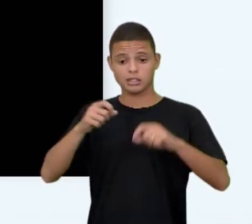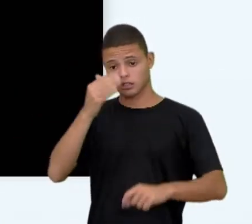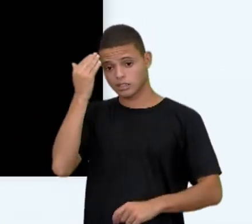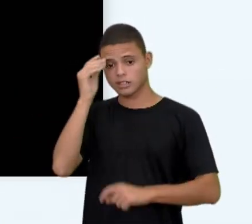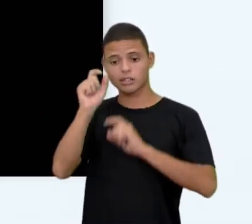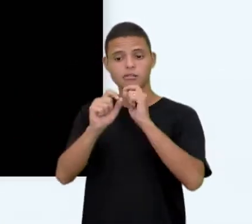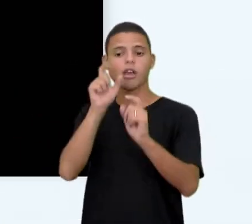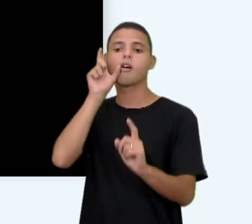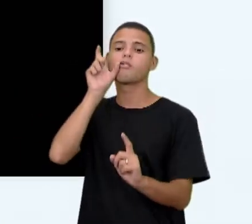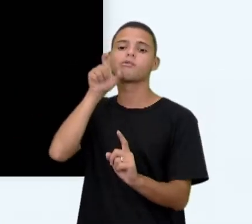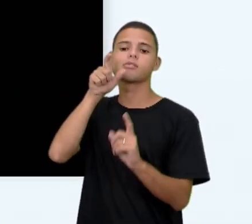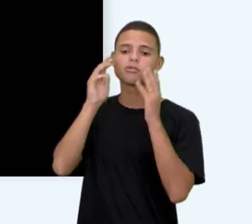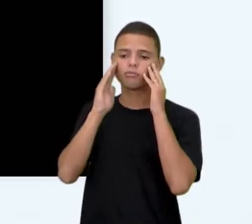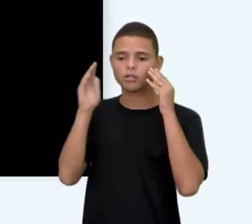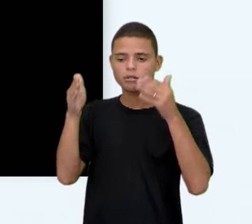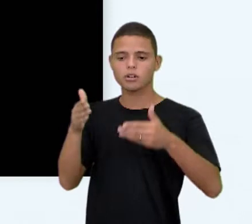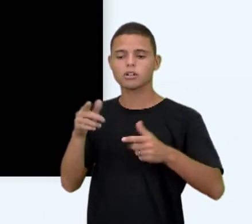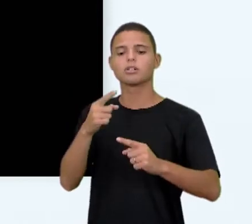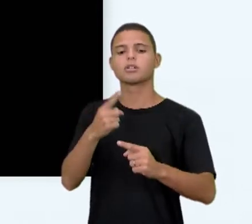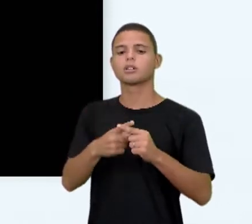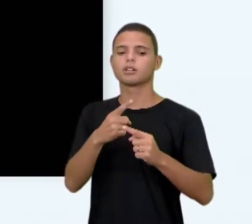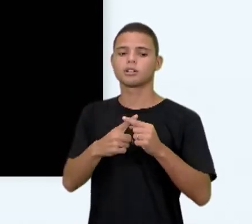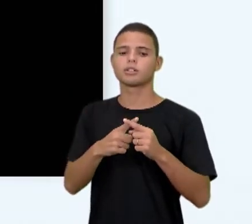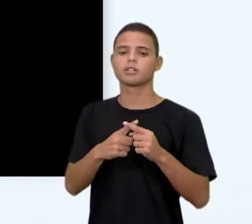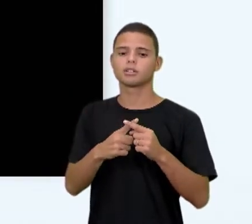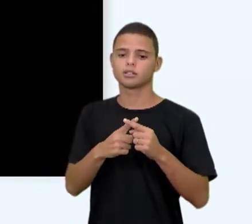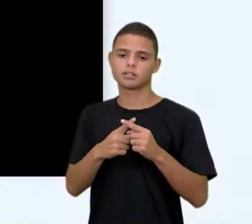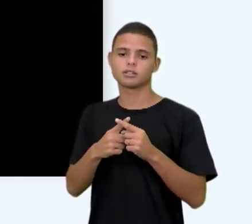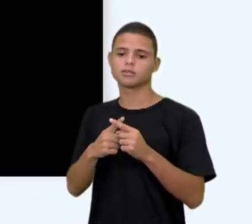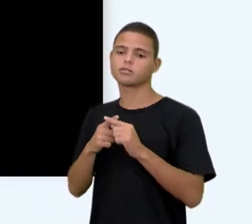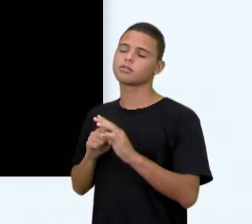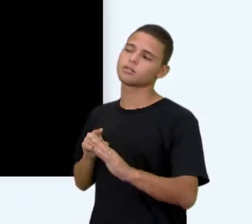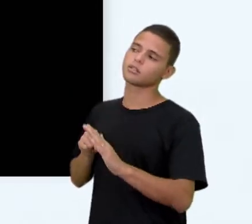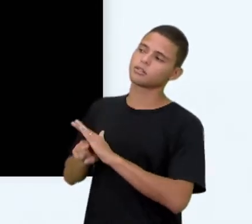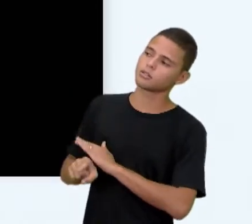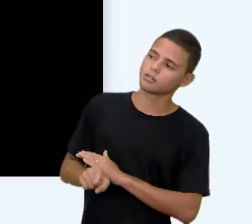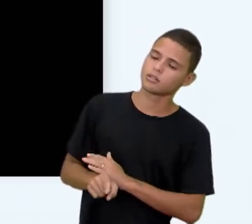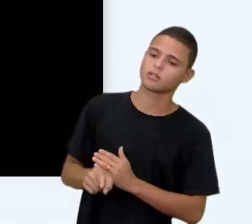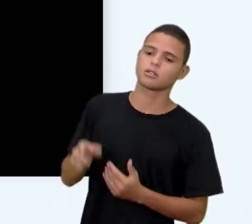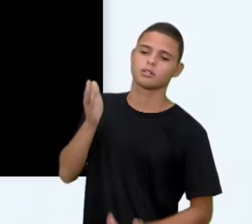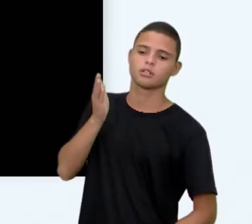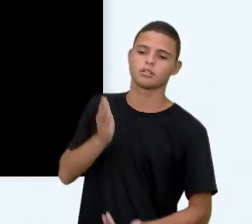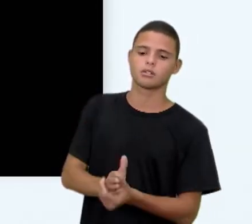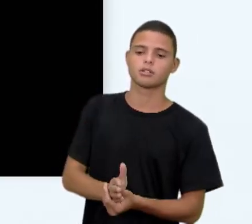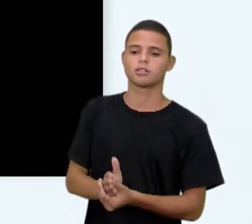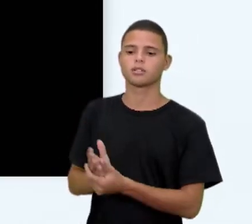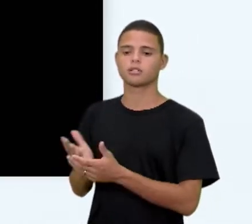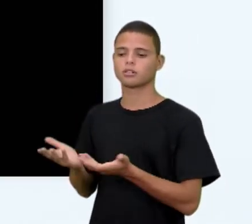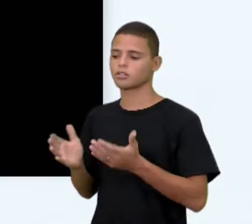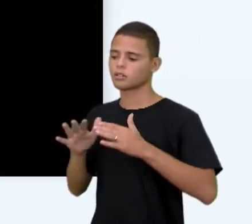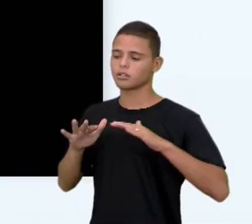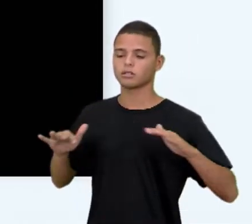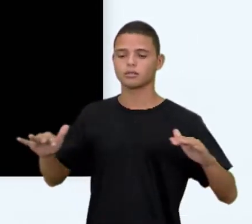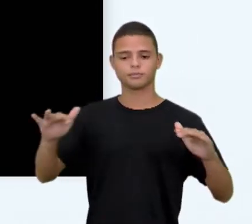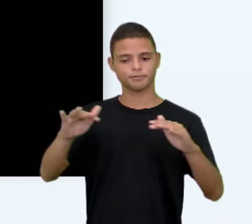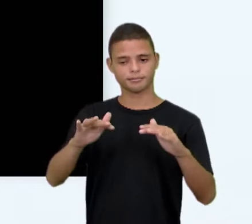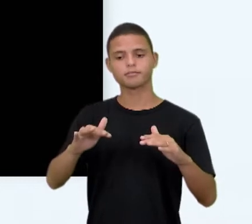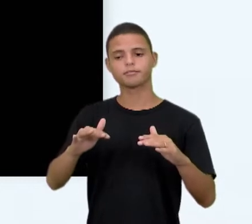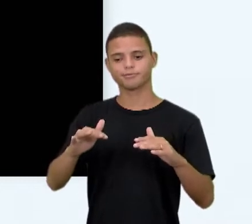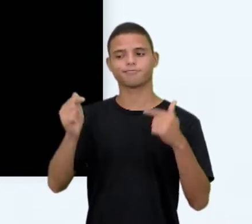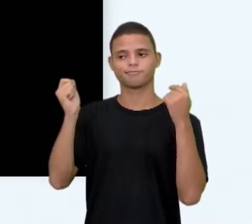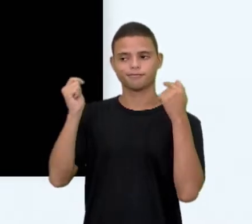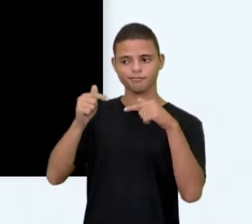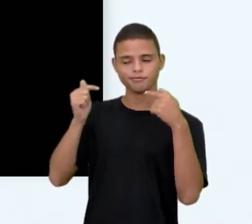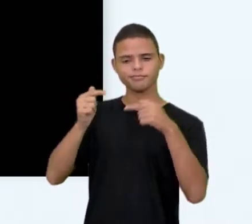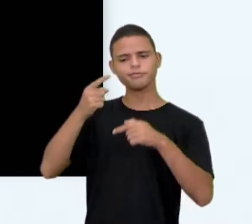crítico. Isso ocorre pelo trocadilho entre meio ambiente e ambiente inteiro. Sabemos que para falar